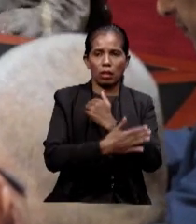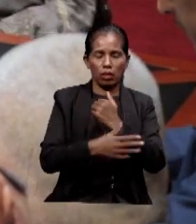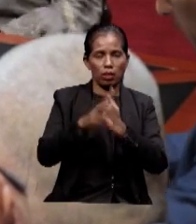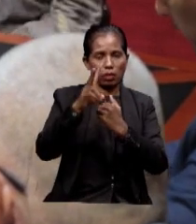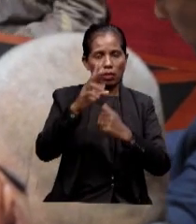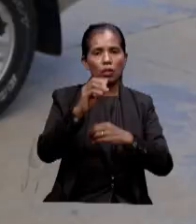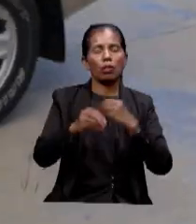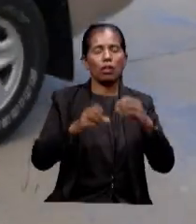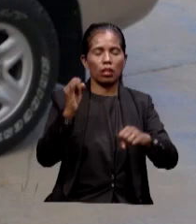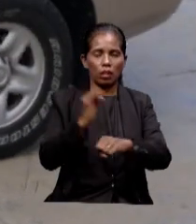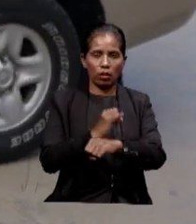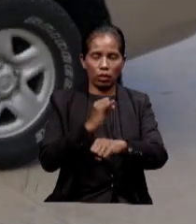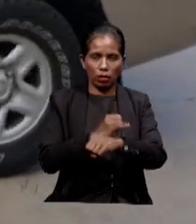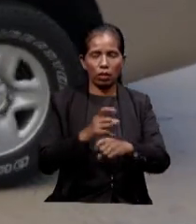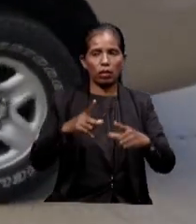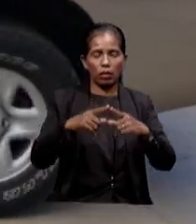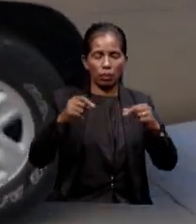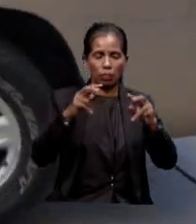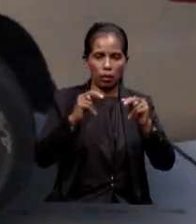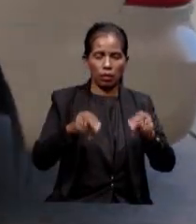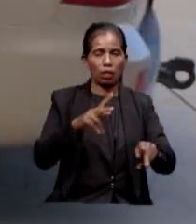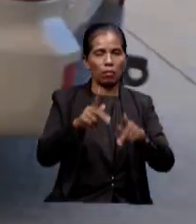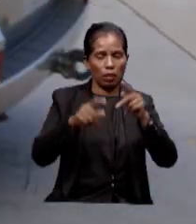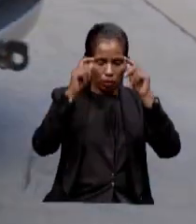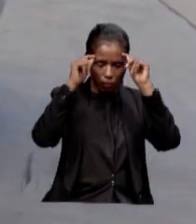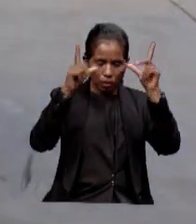banheira indústria e a Japão precisa ema, Timor-Leste mos